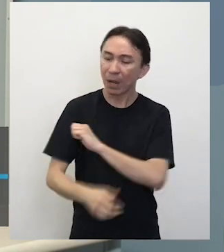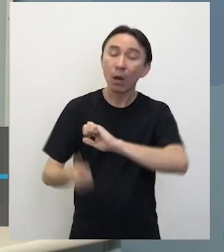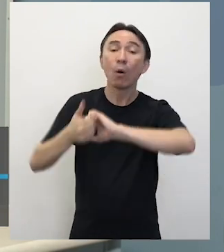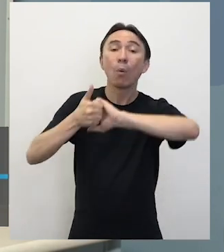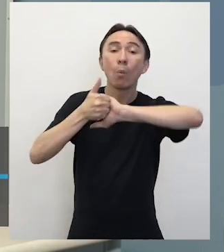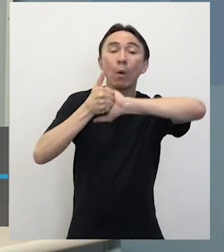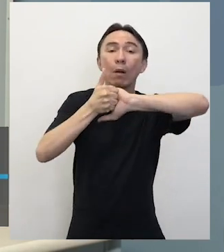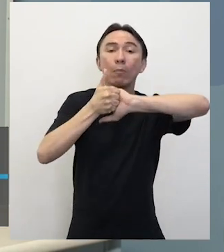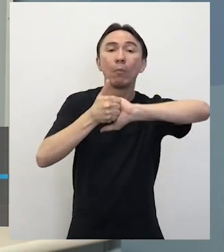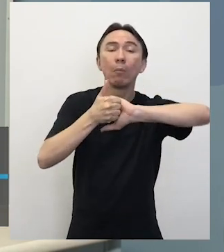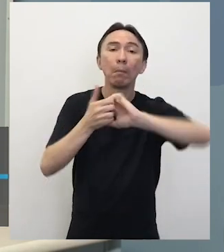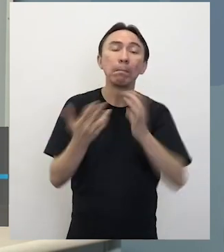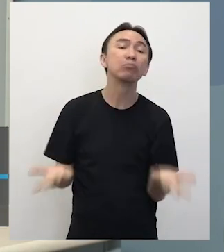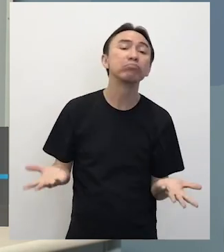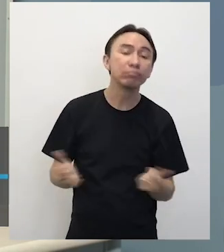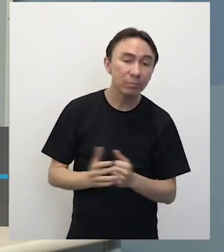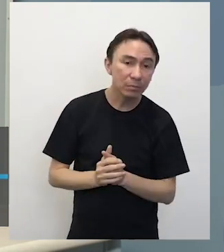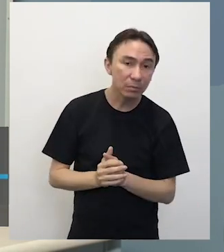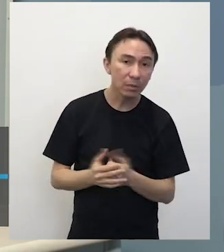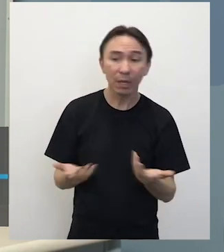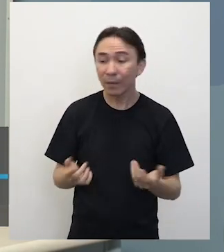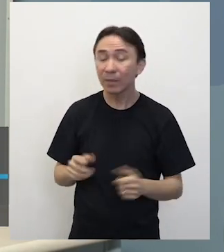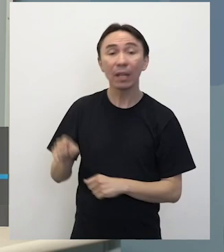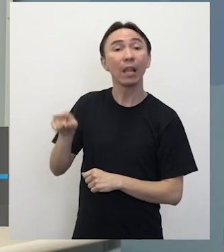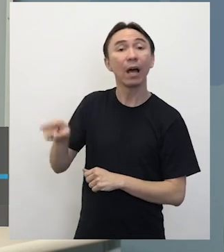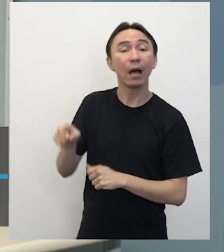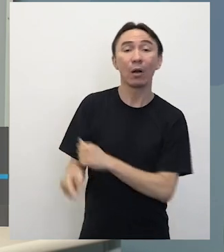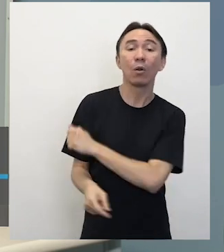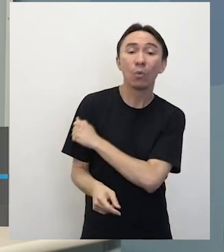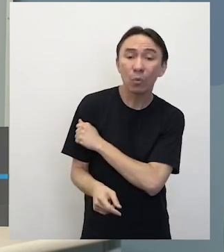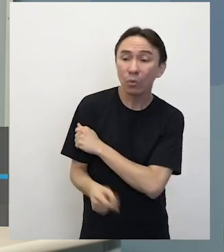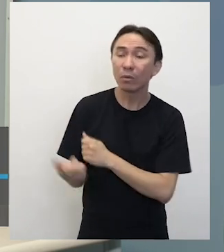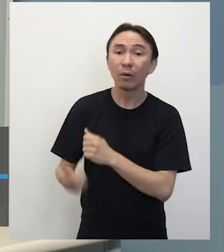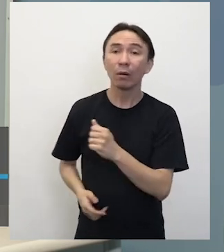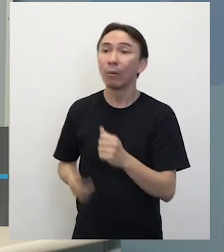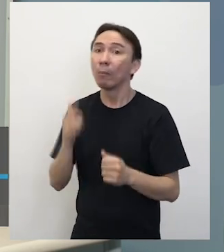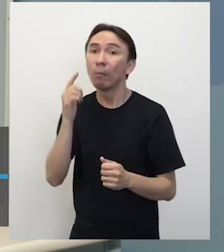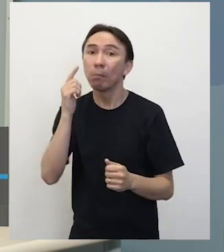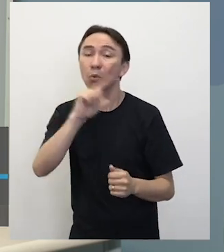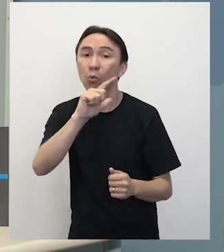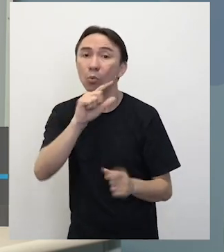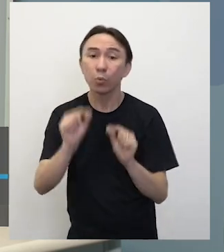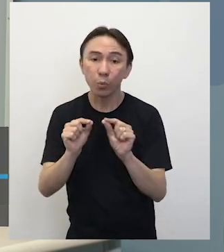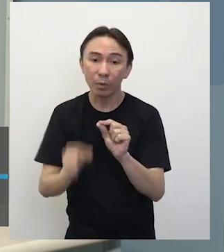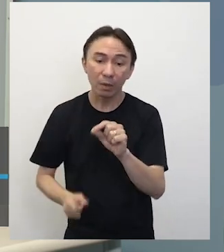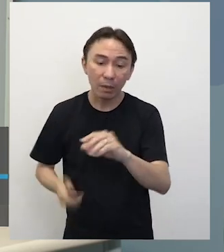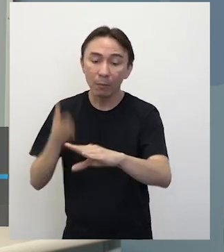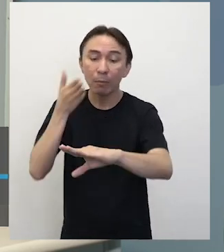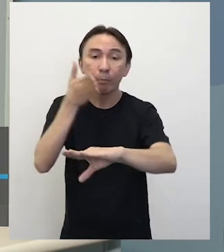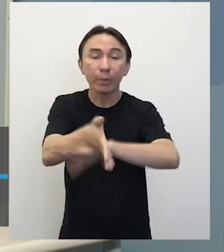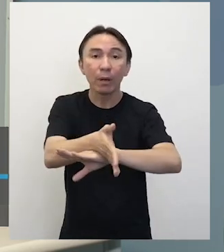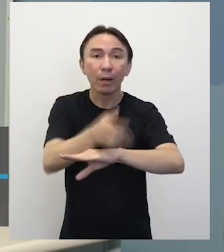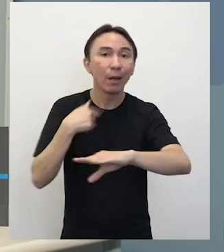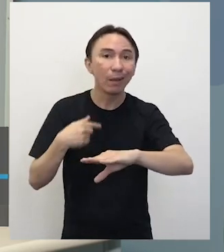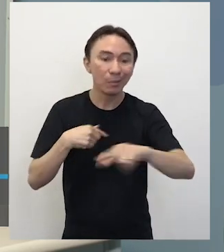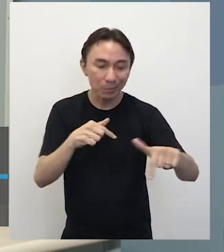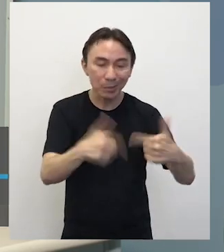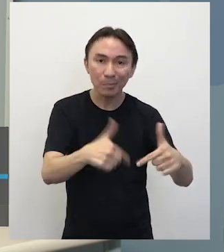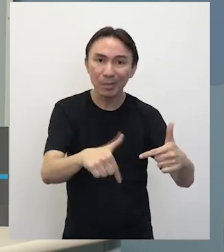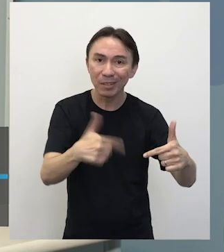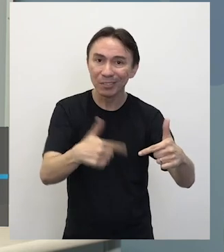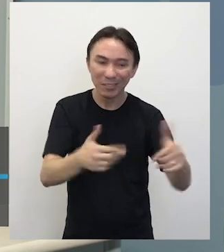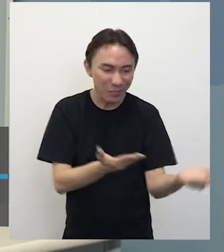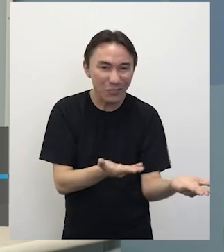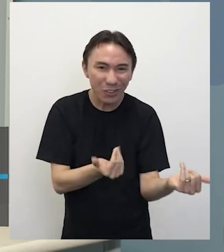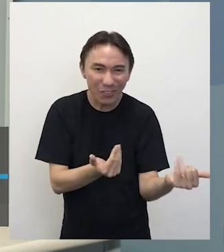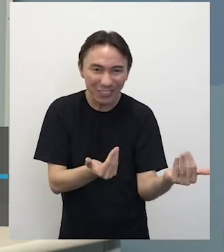A qualidade é quais são os alunos que conseguiram entrar lá no trabalho de jovem aprendiz. Então, percebe que eu